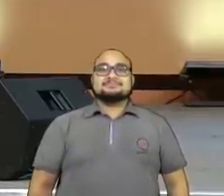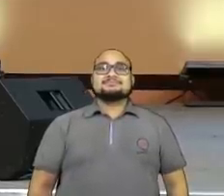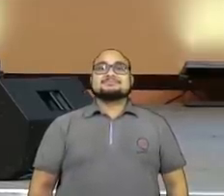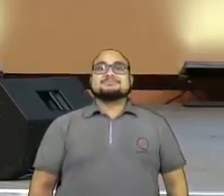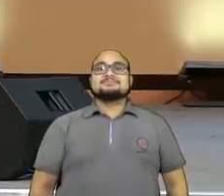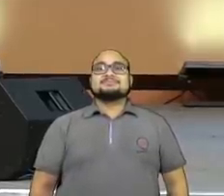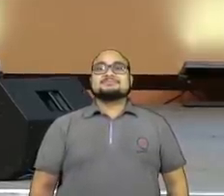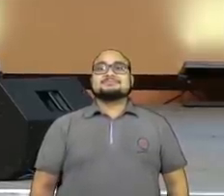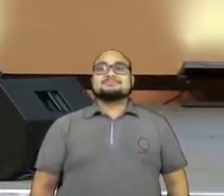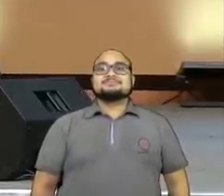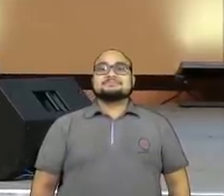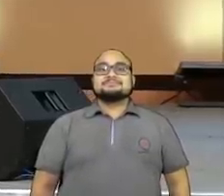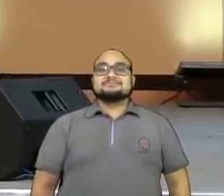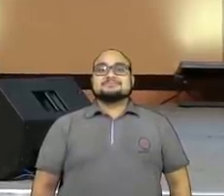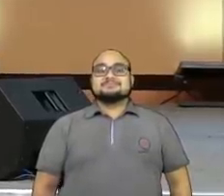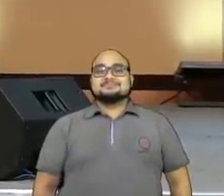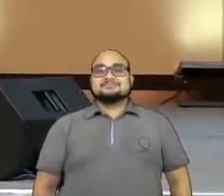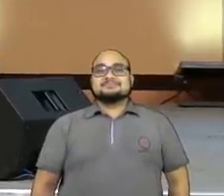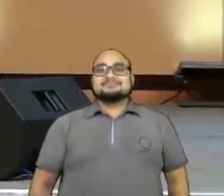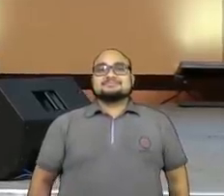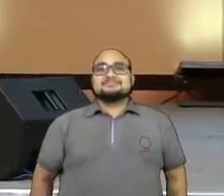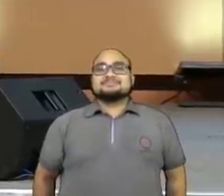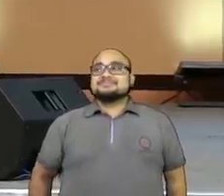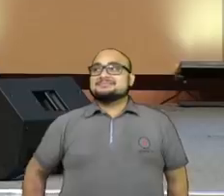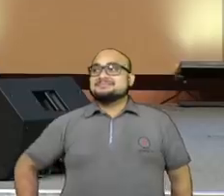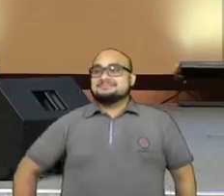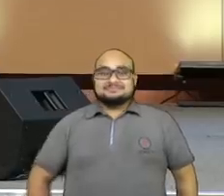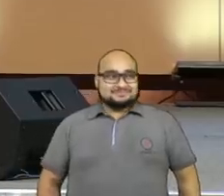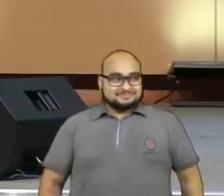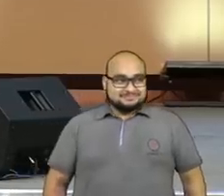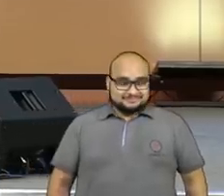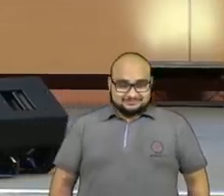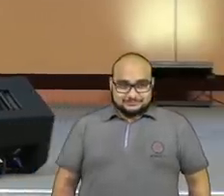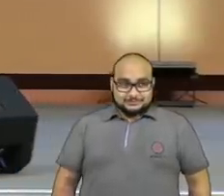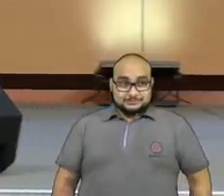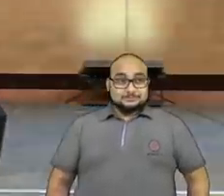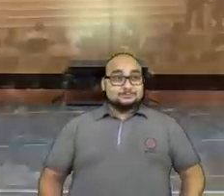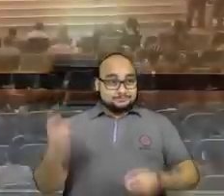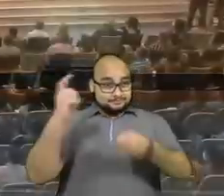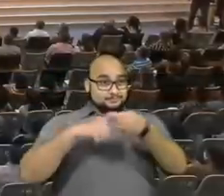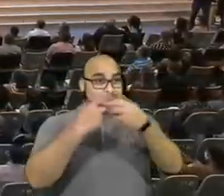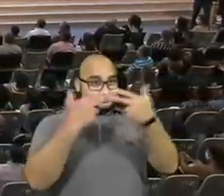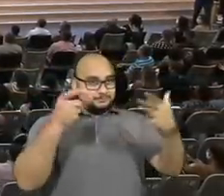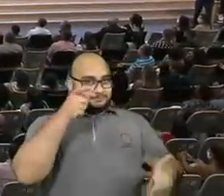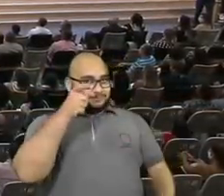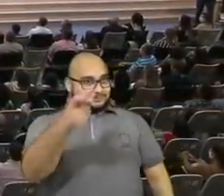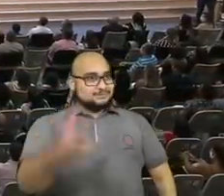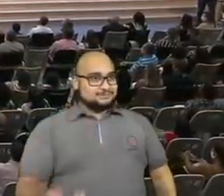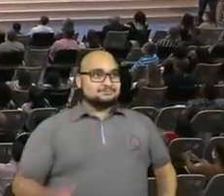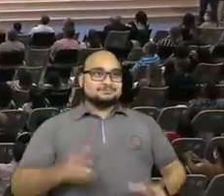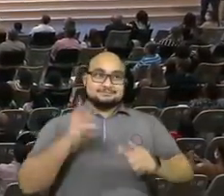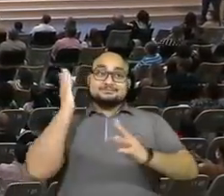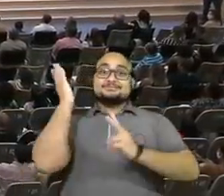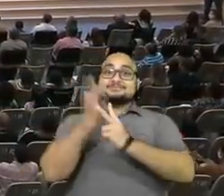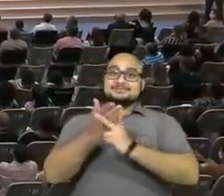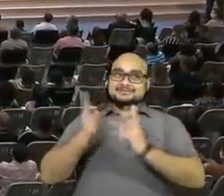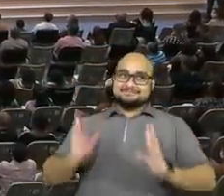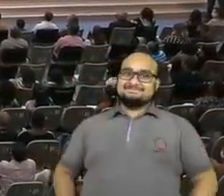Eu falei aqui, deixa eu voltar aqui para o que interessa, isso foi só um recreio da mensagem.